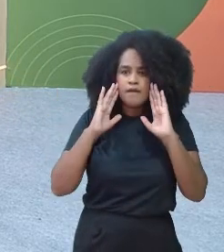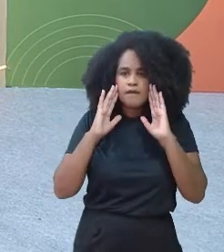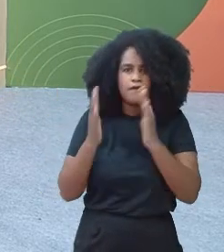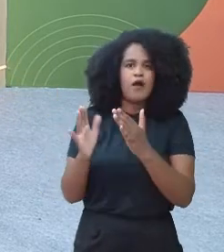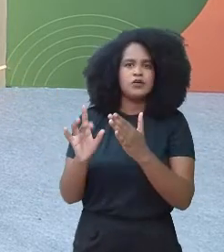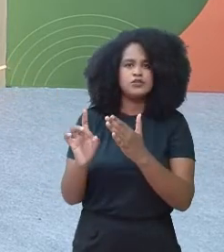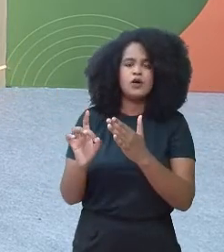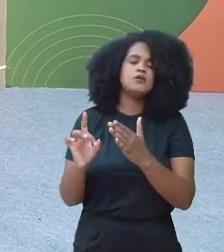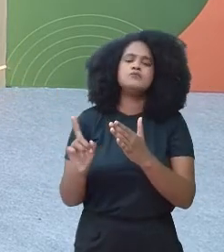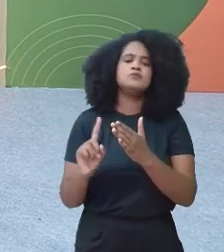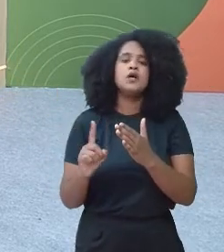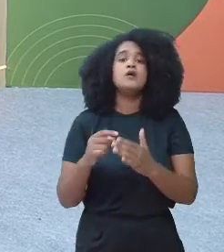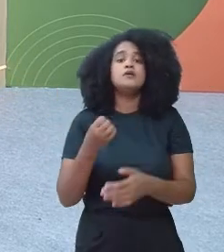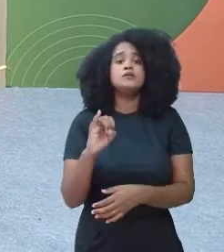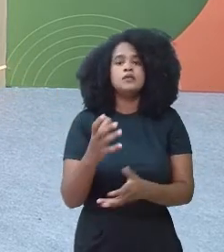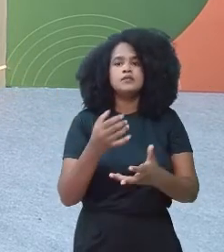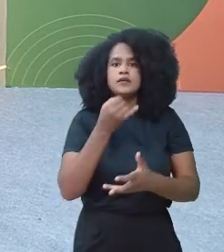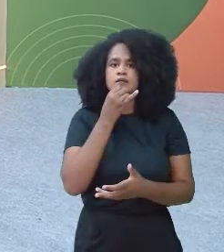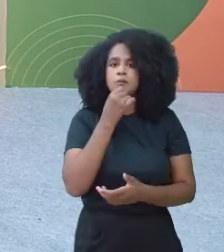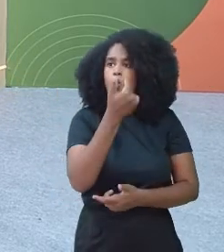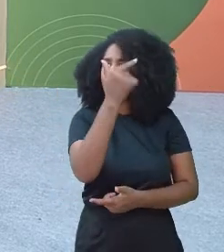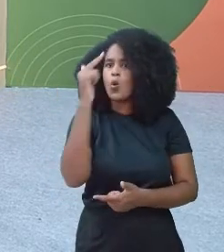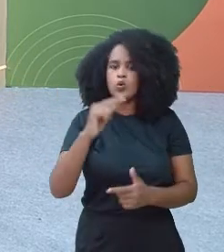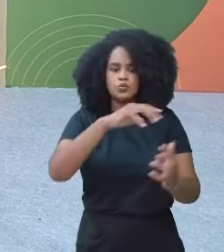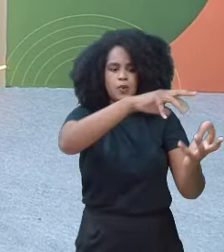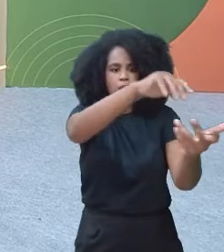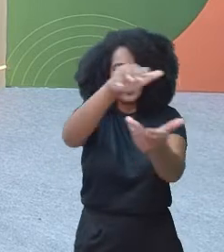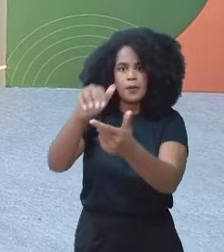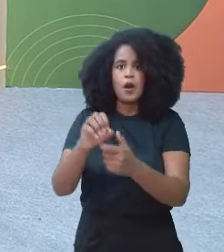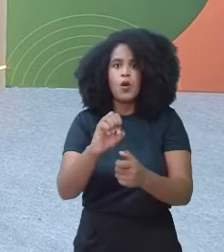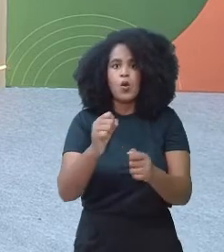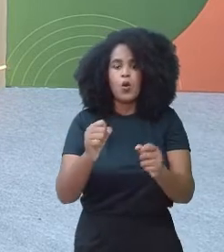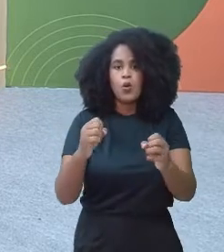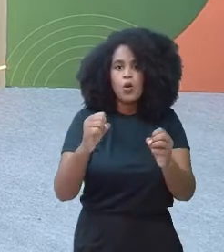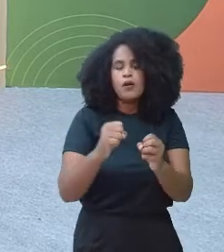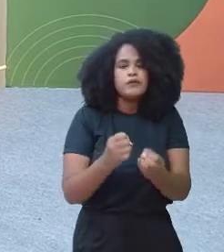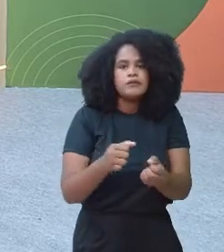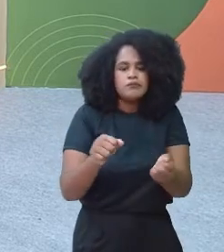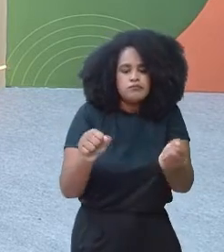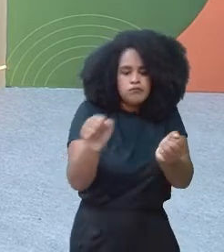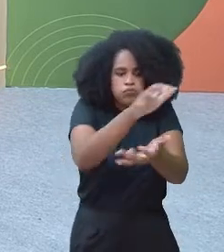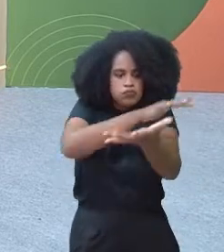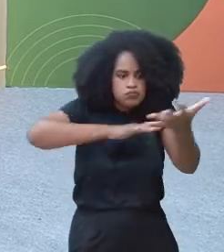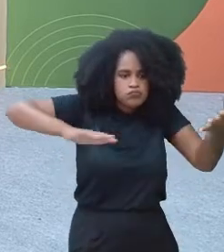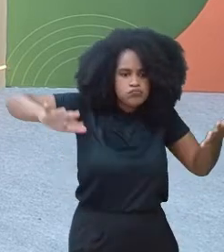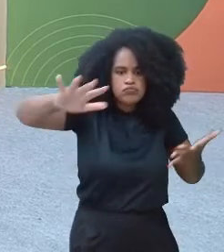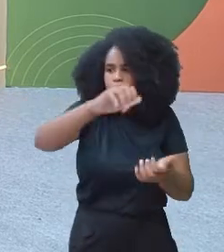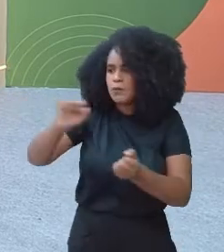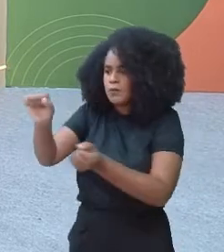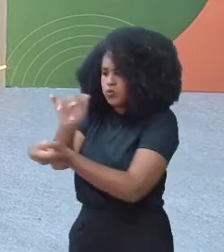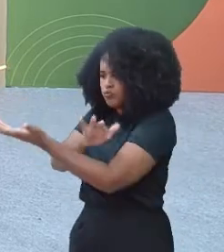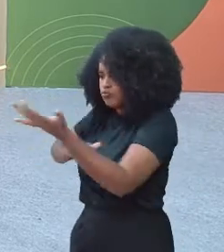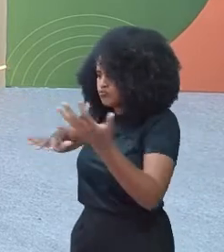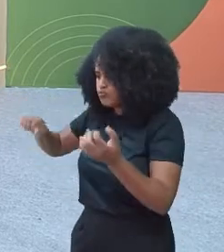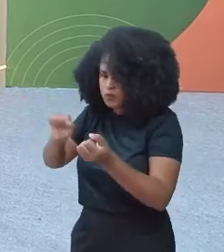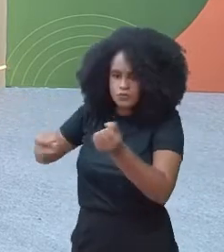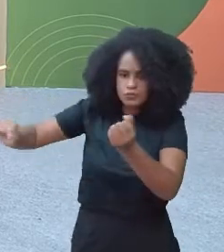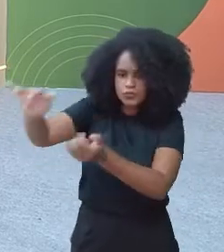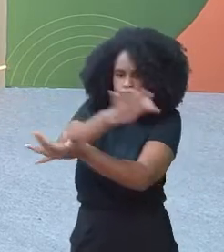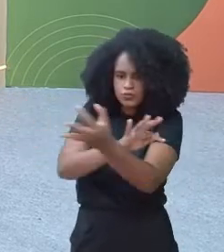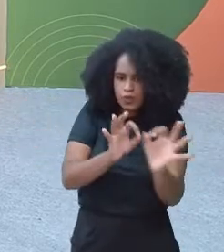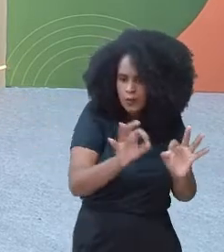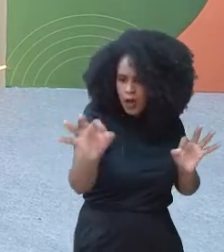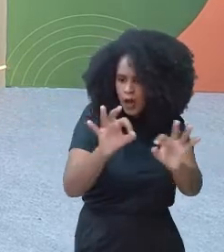medir para outras estrelas, para medir a distância das galáxias, para medir outras informações, a gente sabe que isso vai